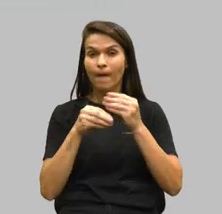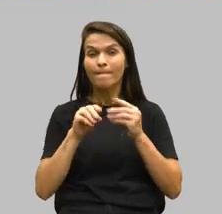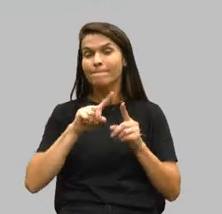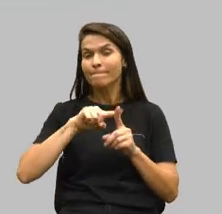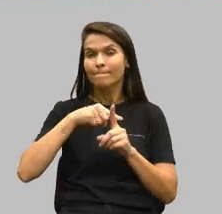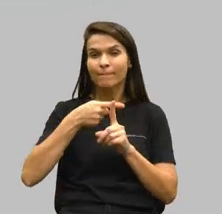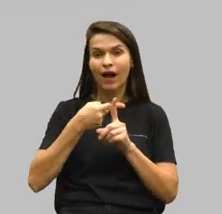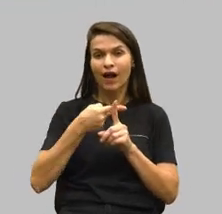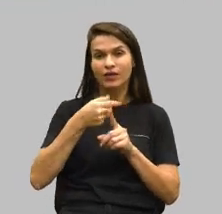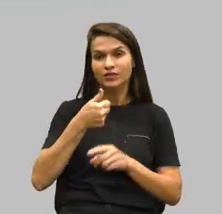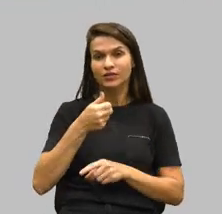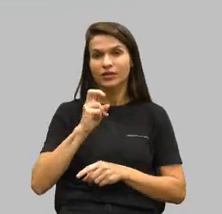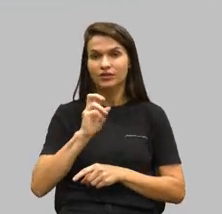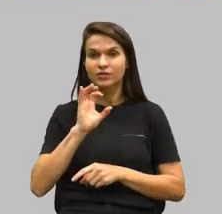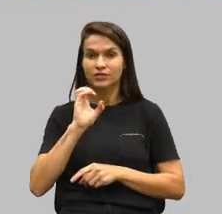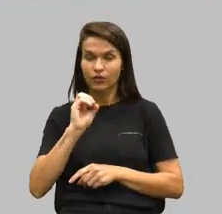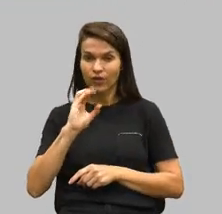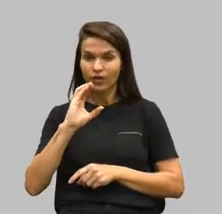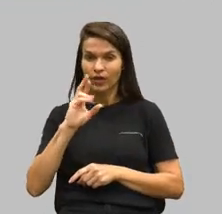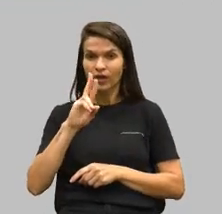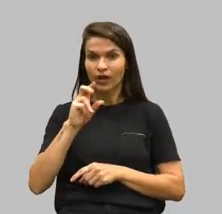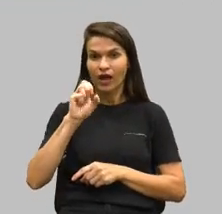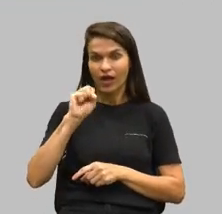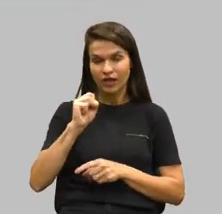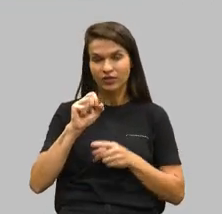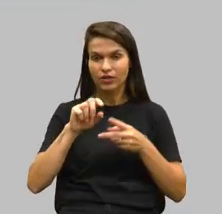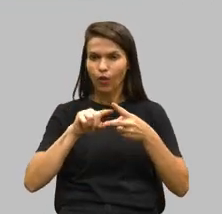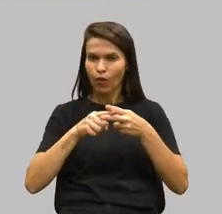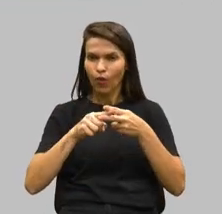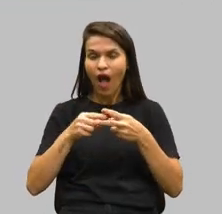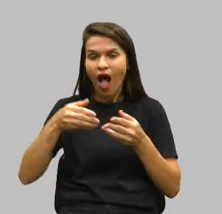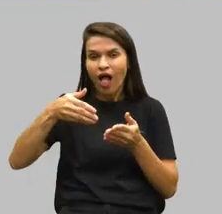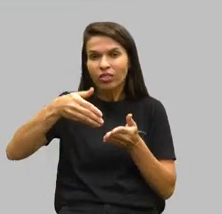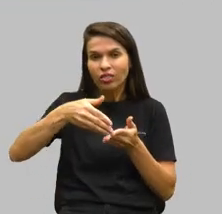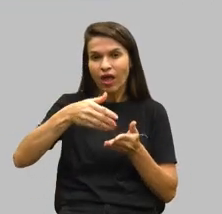150 creias corrigindo aqui até